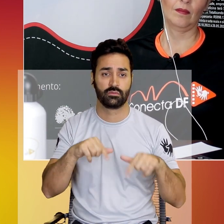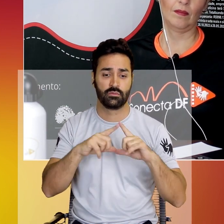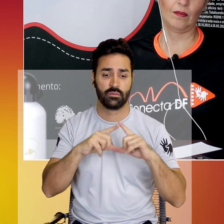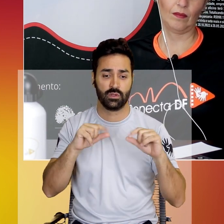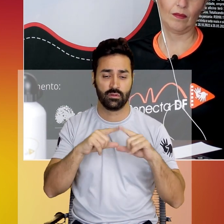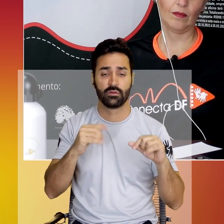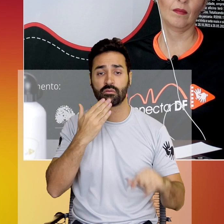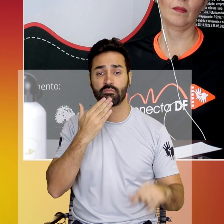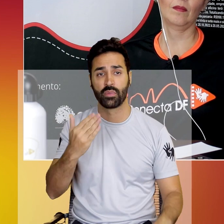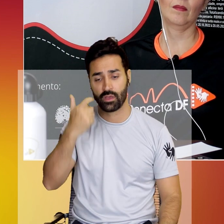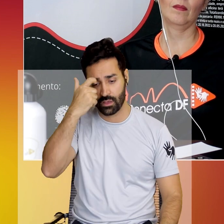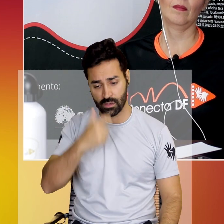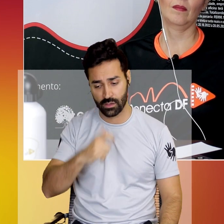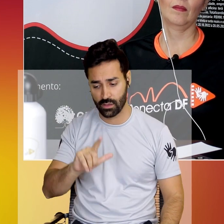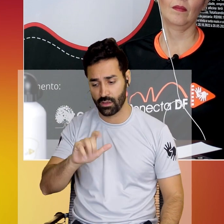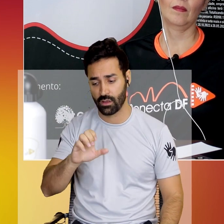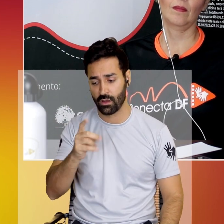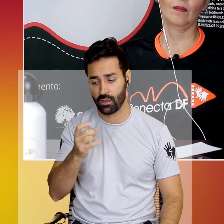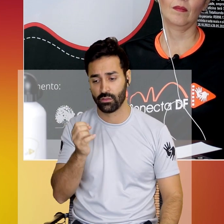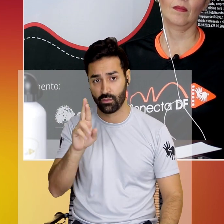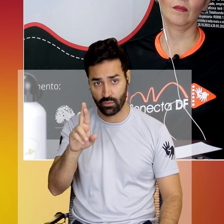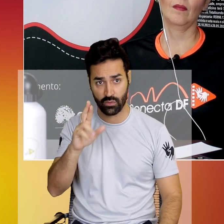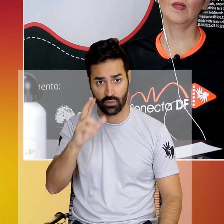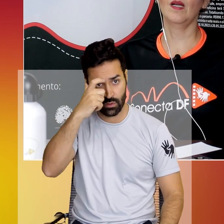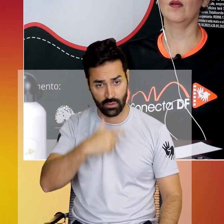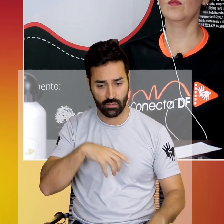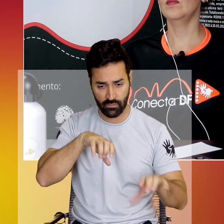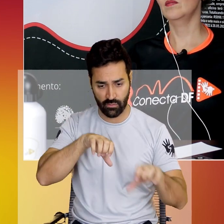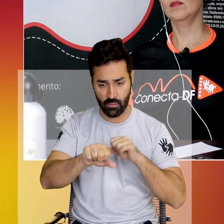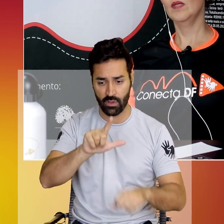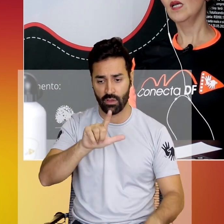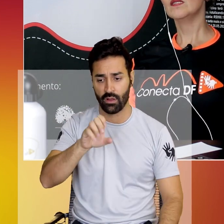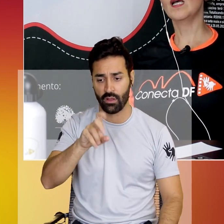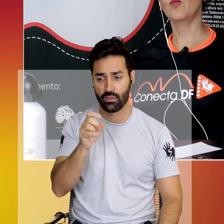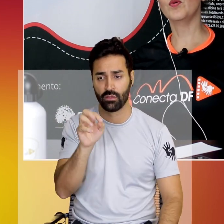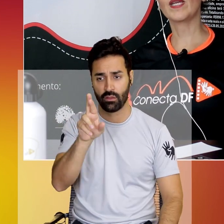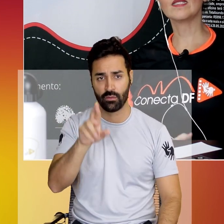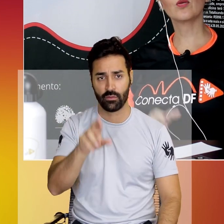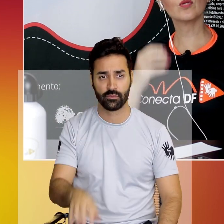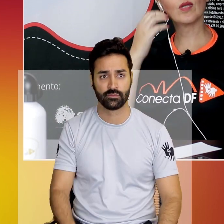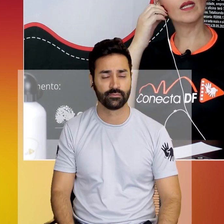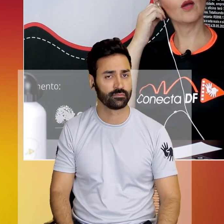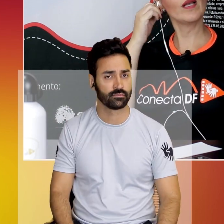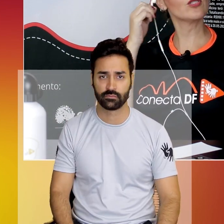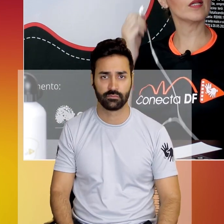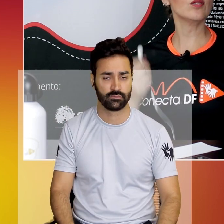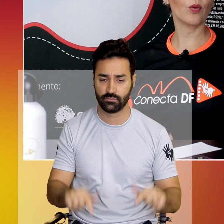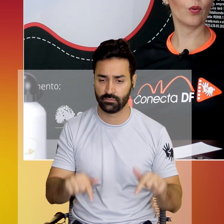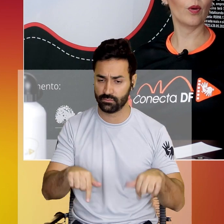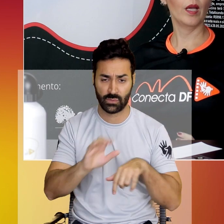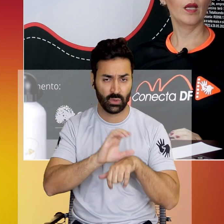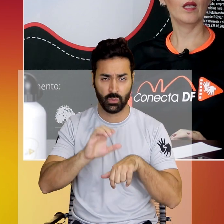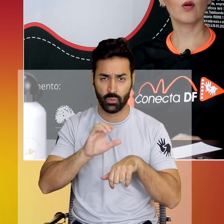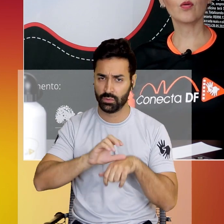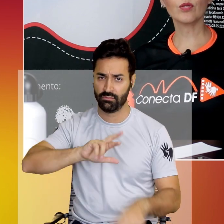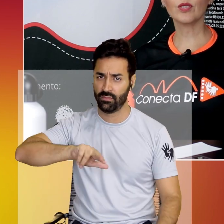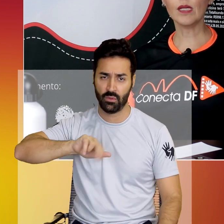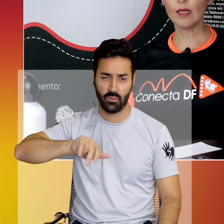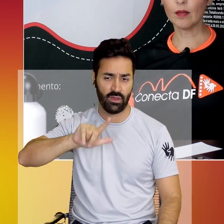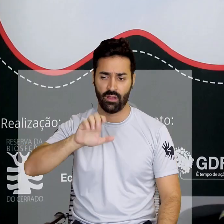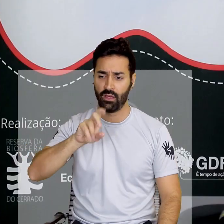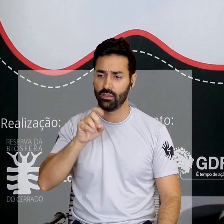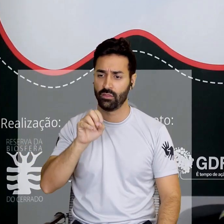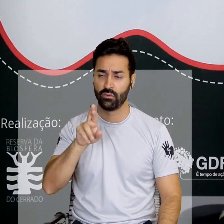ledor. Posso me considerar ledor ou não? Como é que é? Não, porque esse curso ele não é de ledor. Ele é um curso